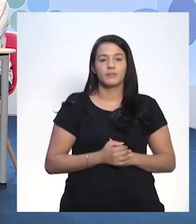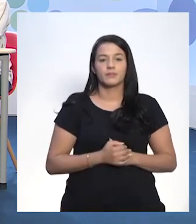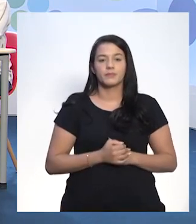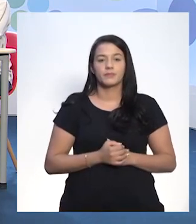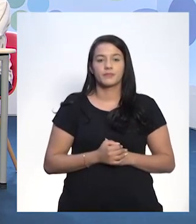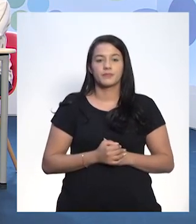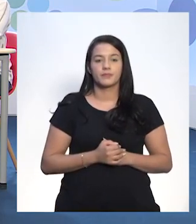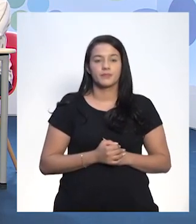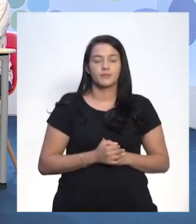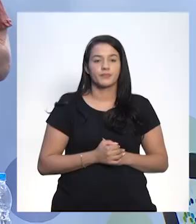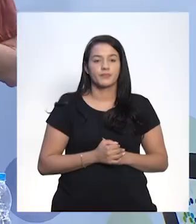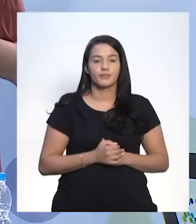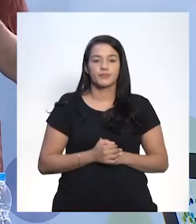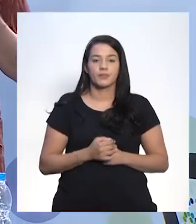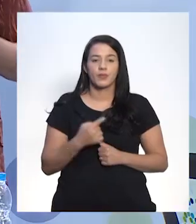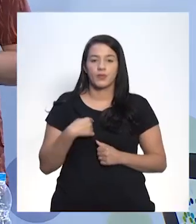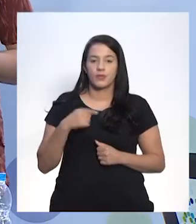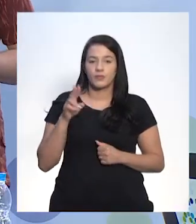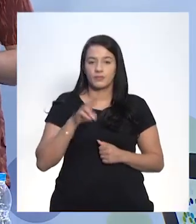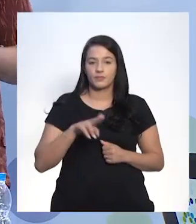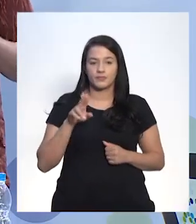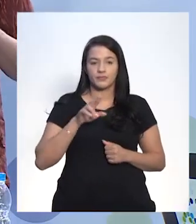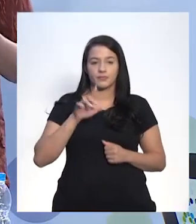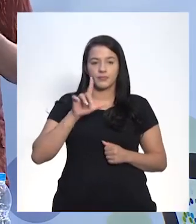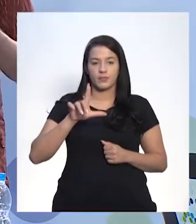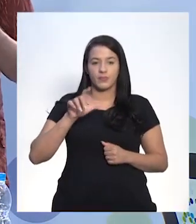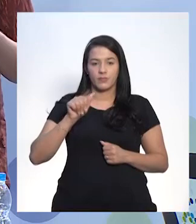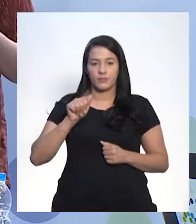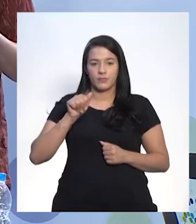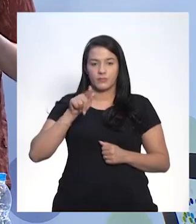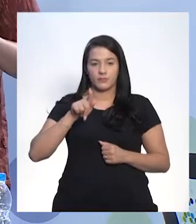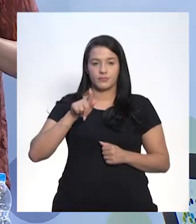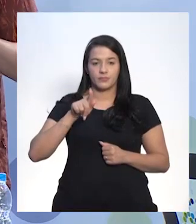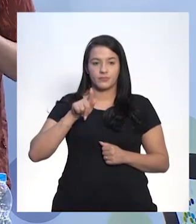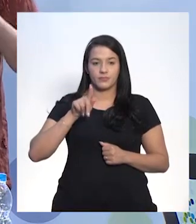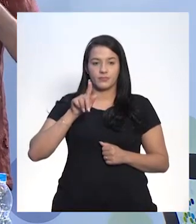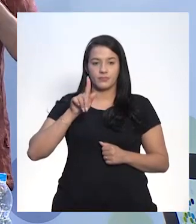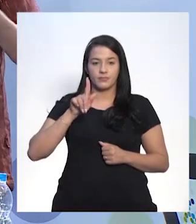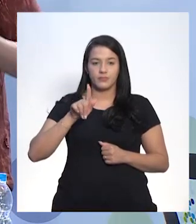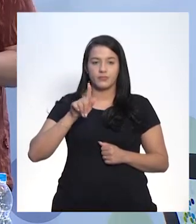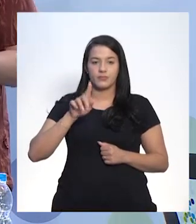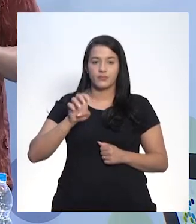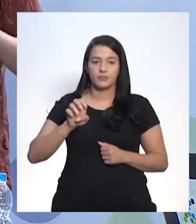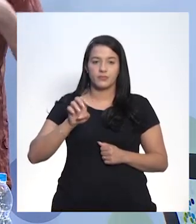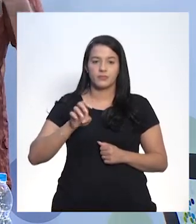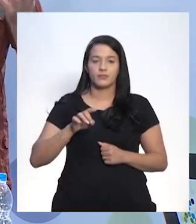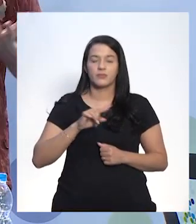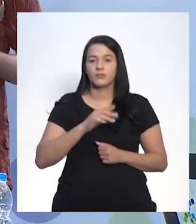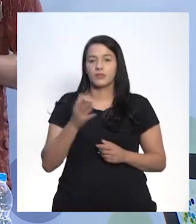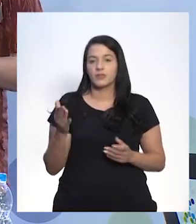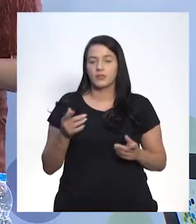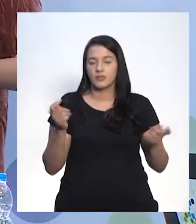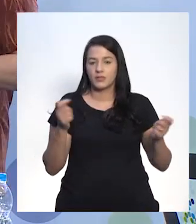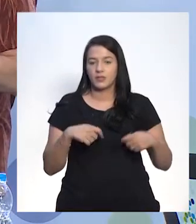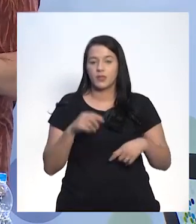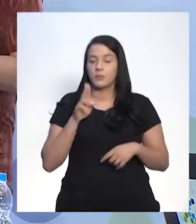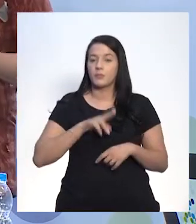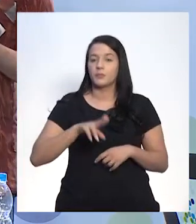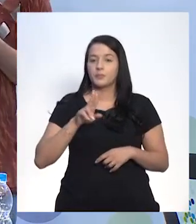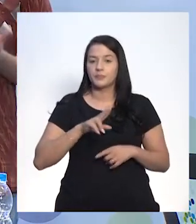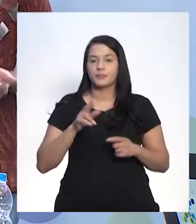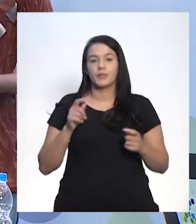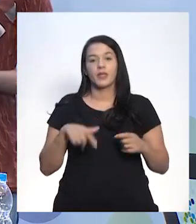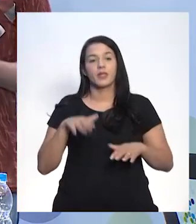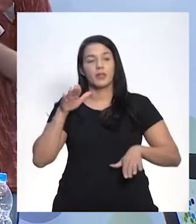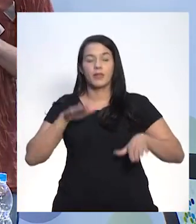vai usar quando for uma palavra que você, geralmente o big a gente dá, por exemplo, planetas, né? Você pode usar big, pode usar large, e aí vai